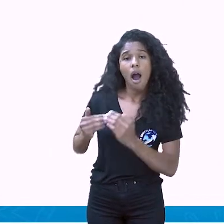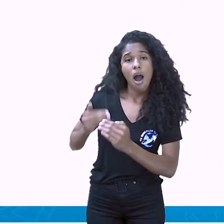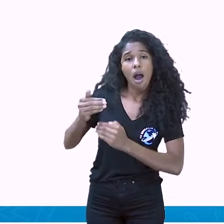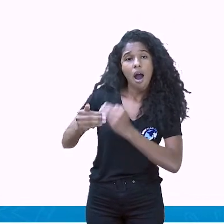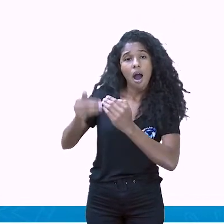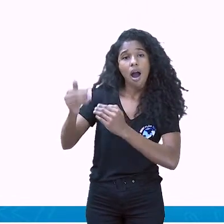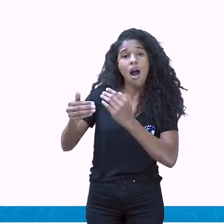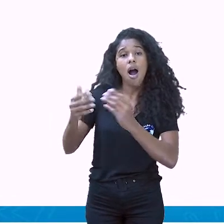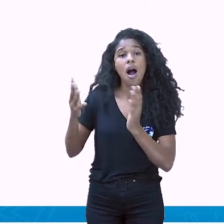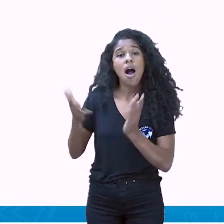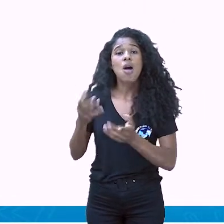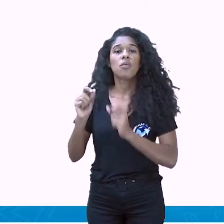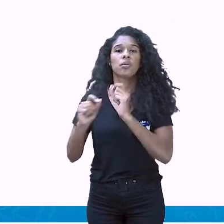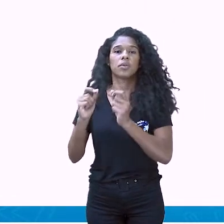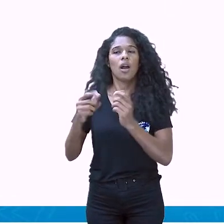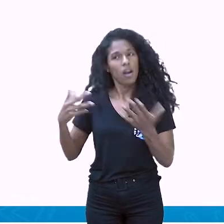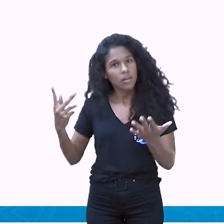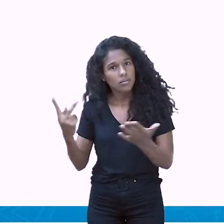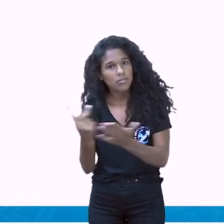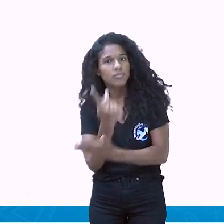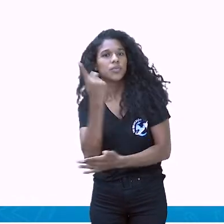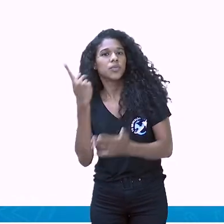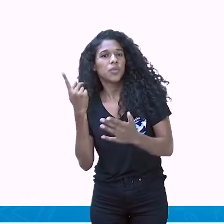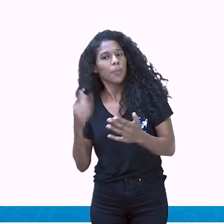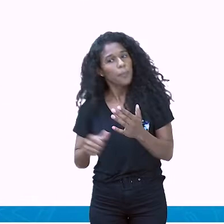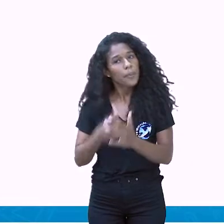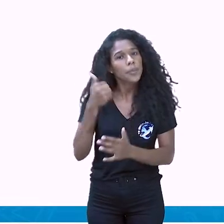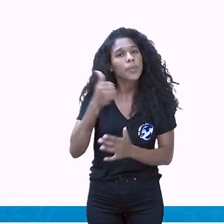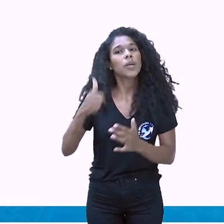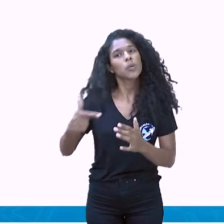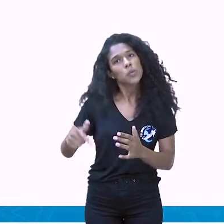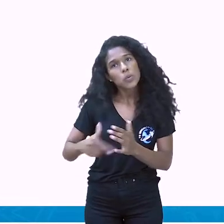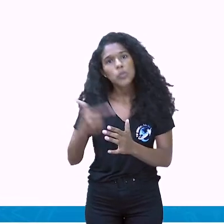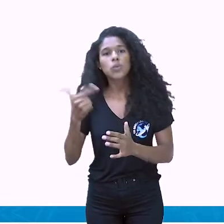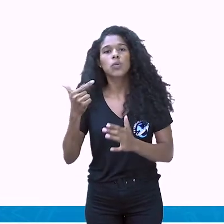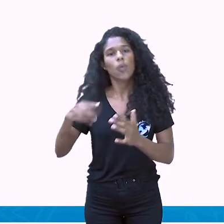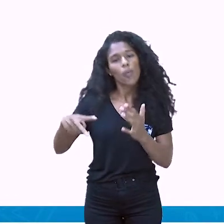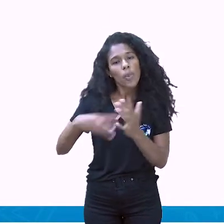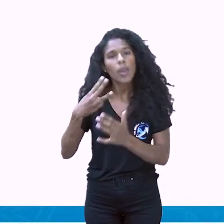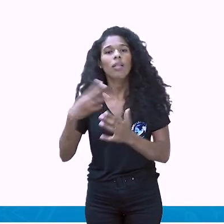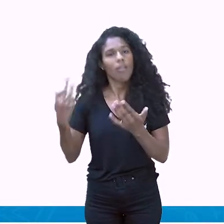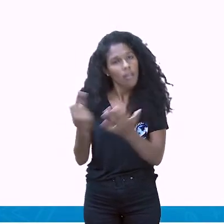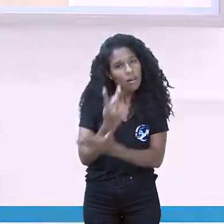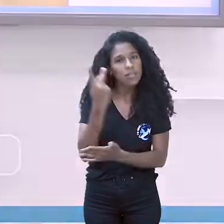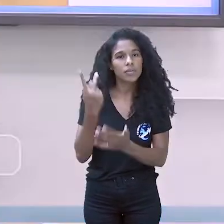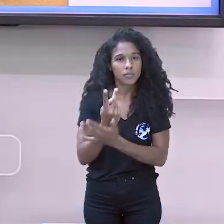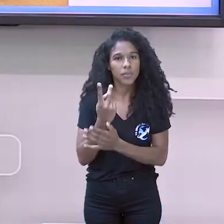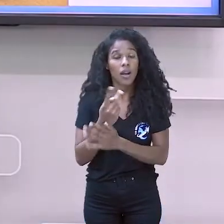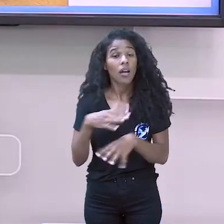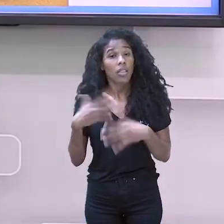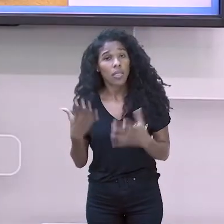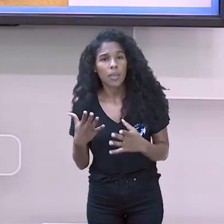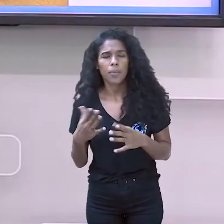que acontece na narrativa. E é importante, pessoal, eu falar sobre uma característica muito